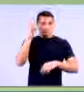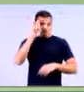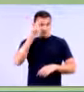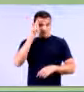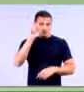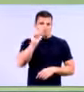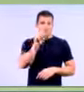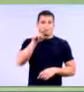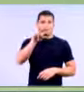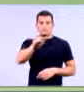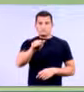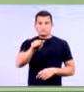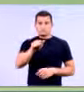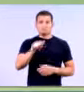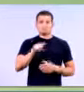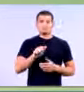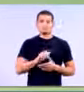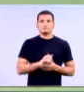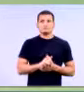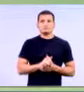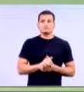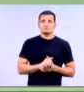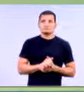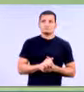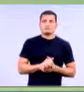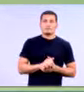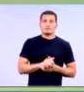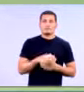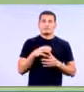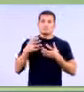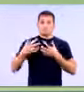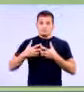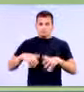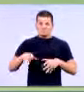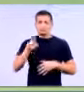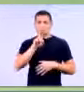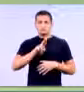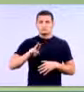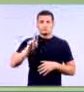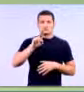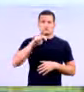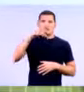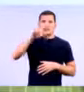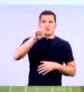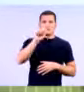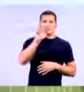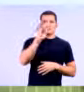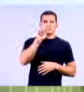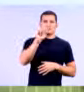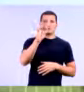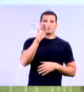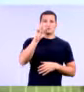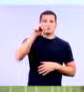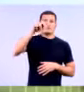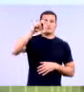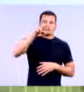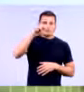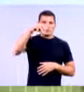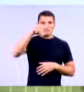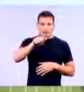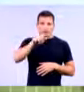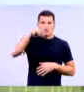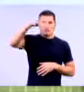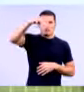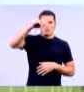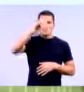AVA, no caso do IFRO, ele utiliza a plataforma Moodle, uma plataforma livre, de